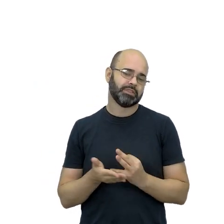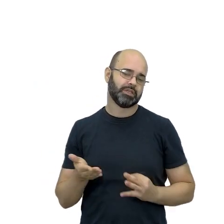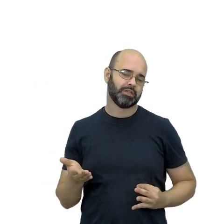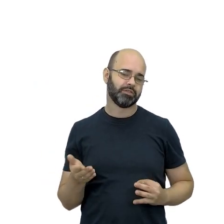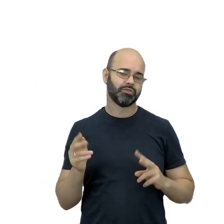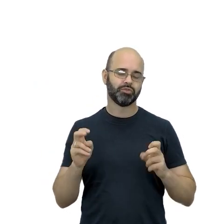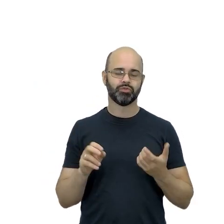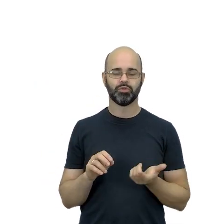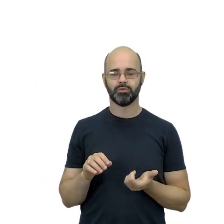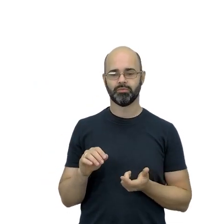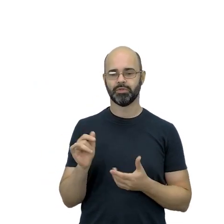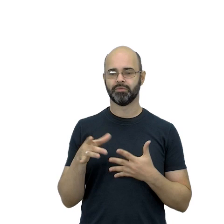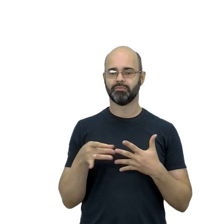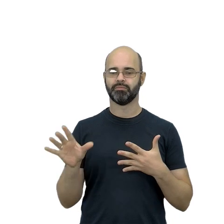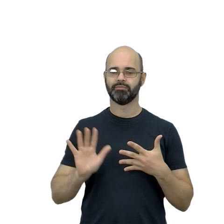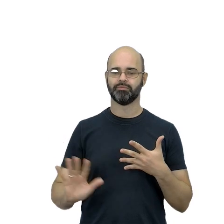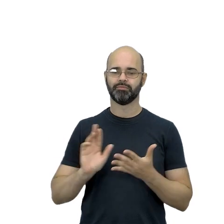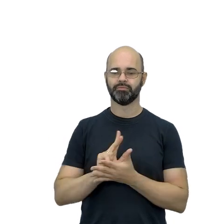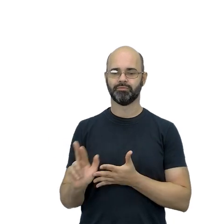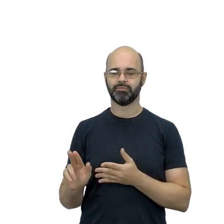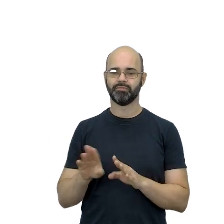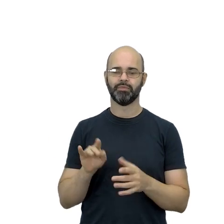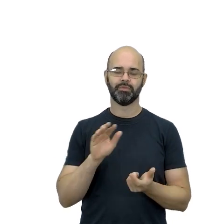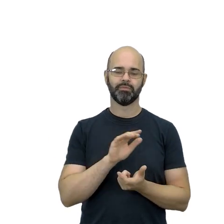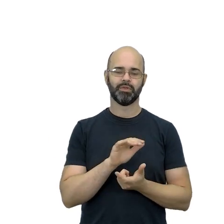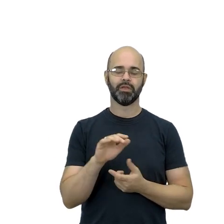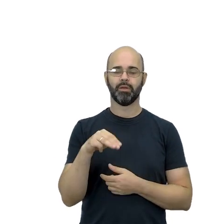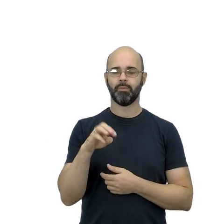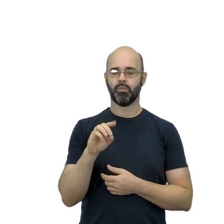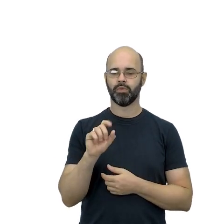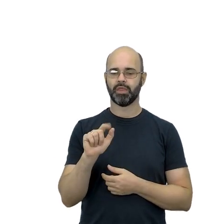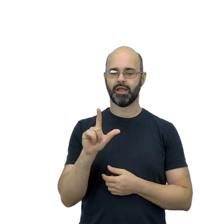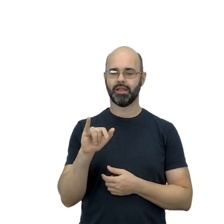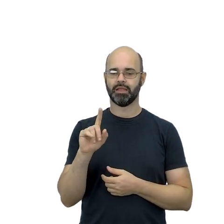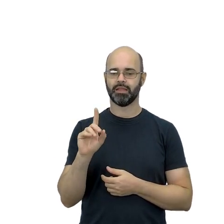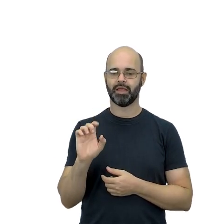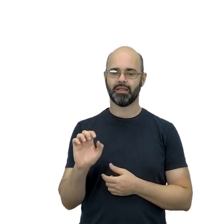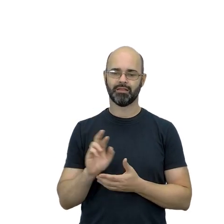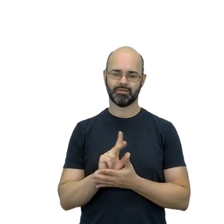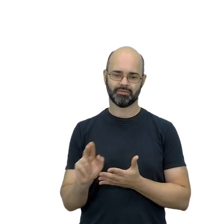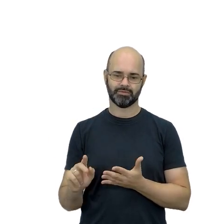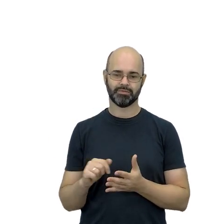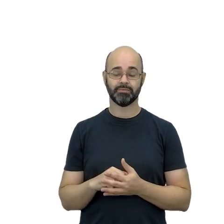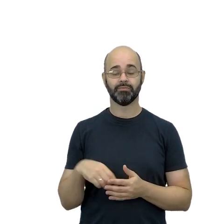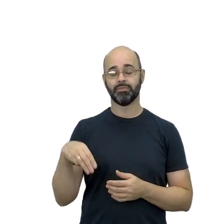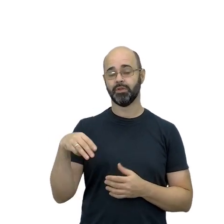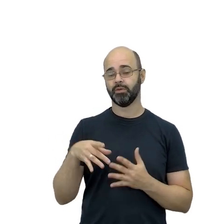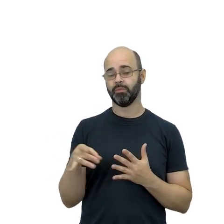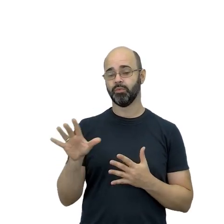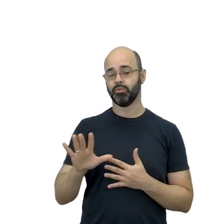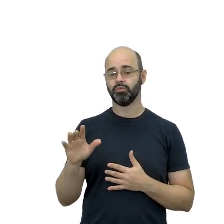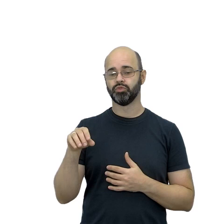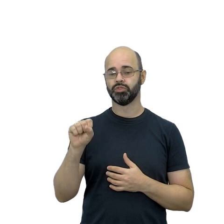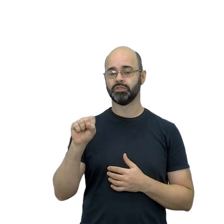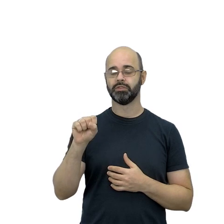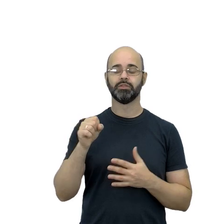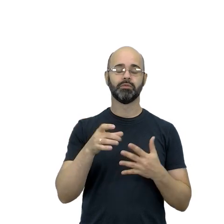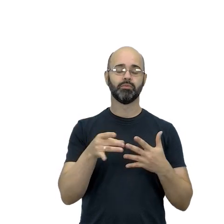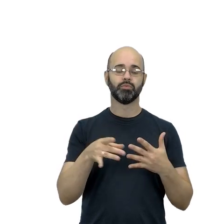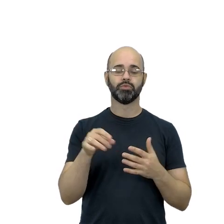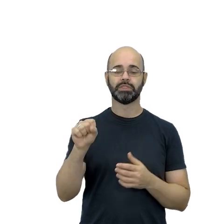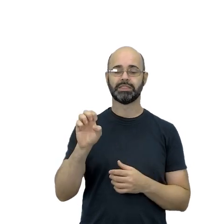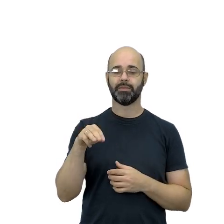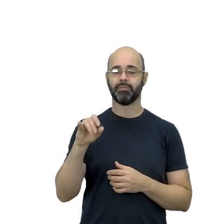essa multissemiose, multimodalidade, que em língua portuguesa nós falamos assim, multissemiose porque é a imagem que nos representa